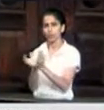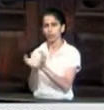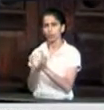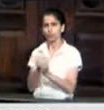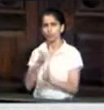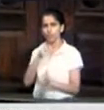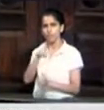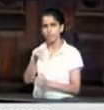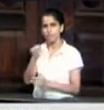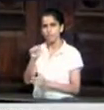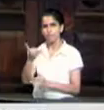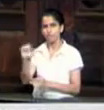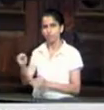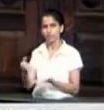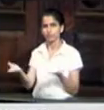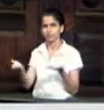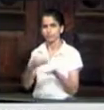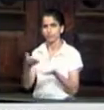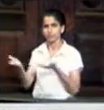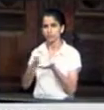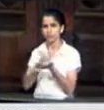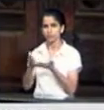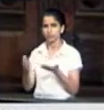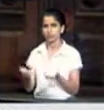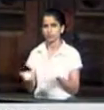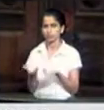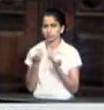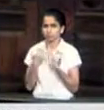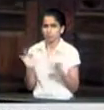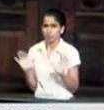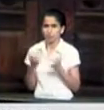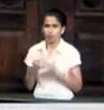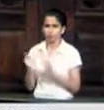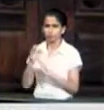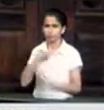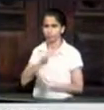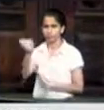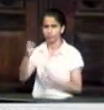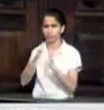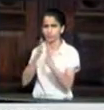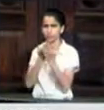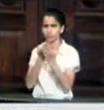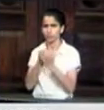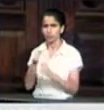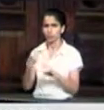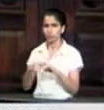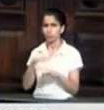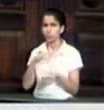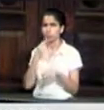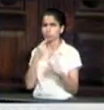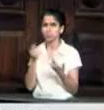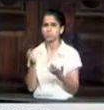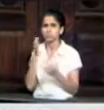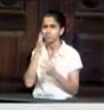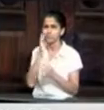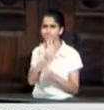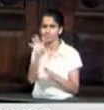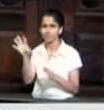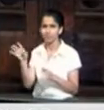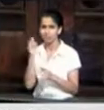vieram desesperados, com crianças dizendo: eu não quero mais ir à escola, porque eu não consigo entender quando eu